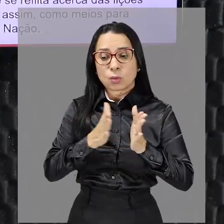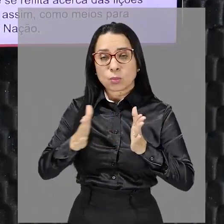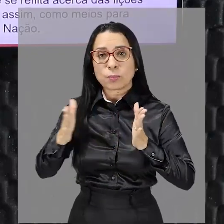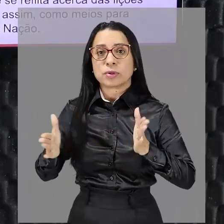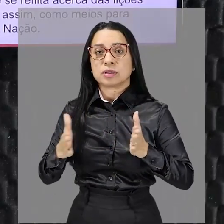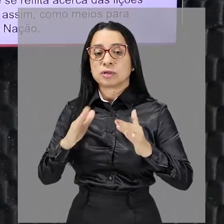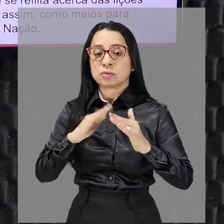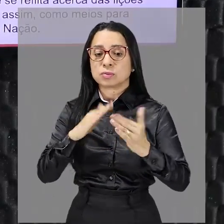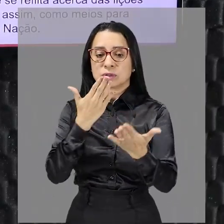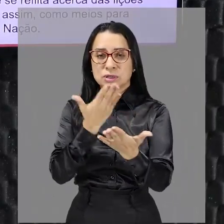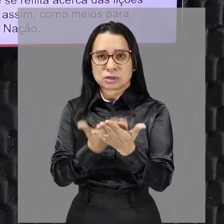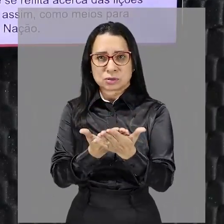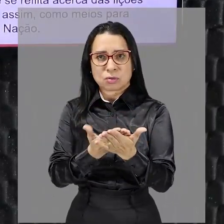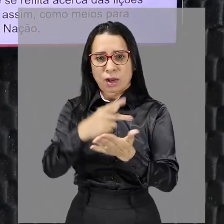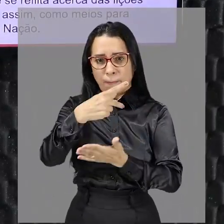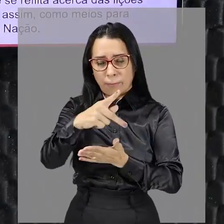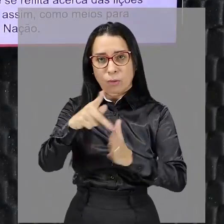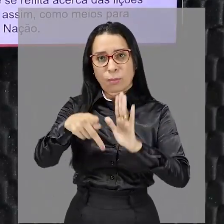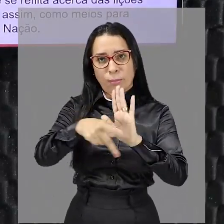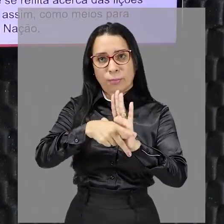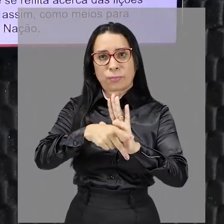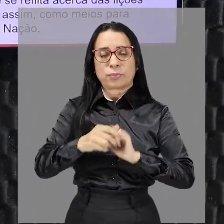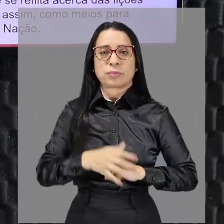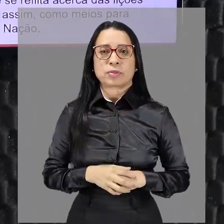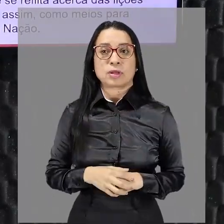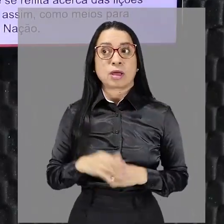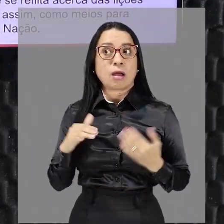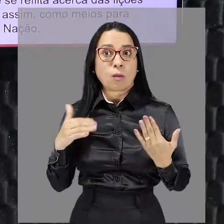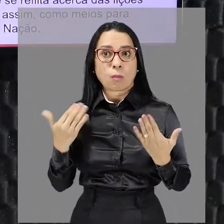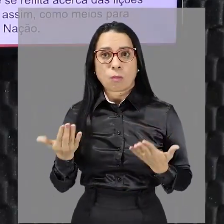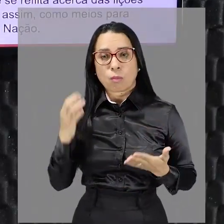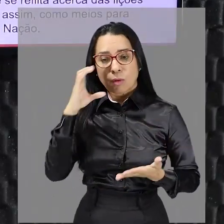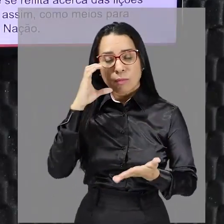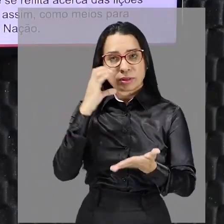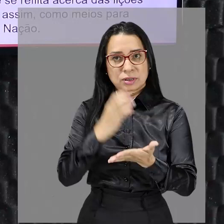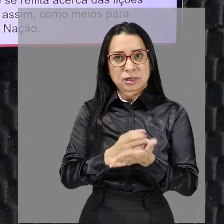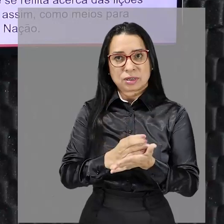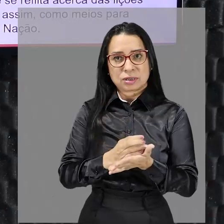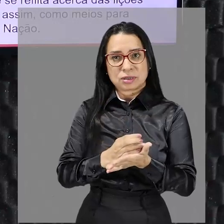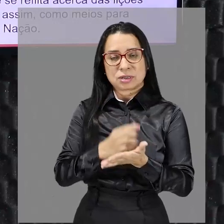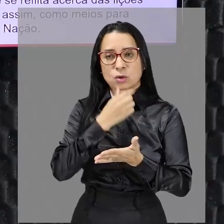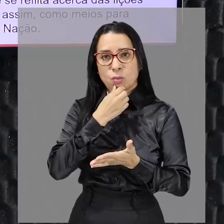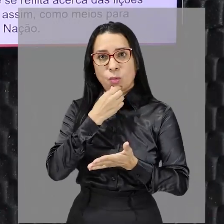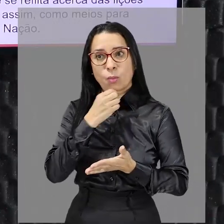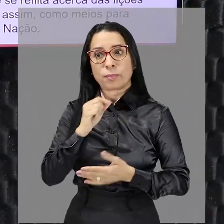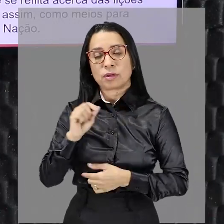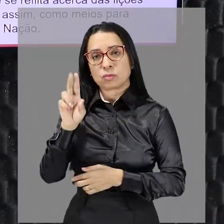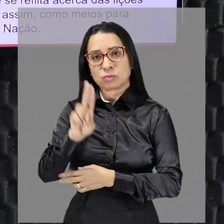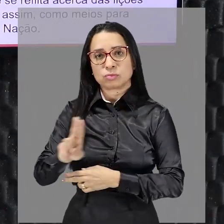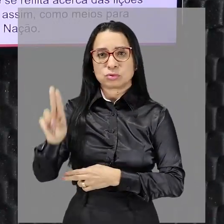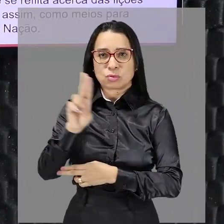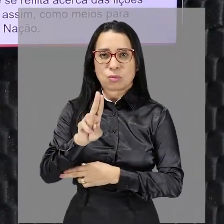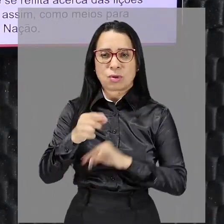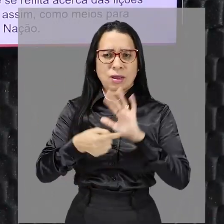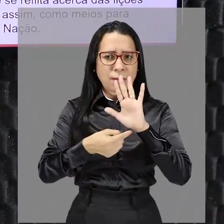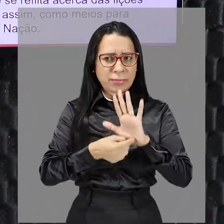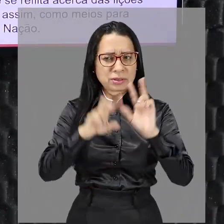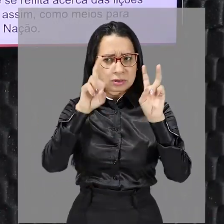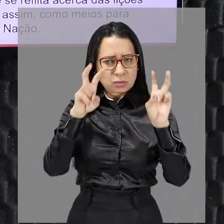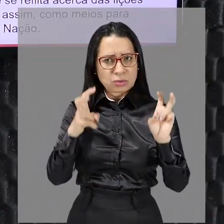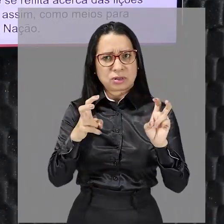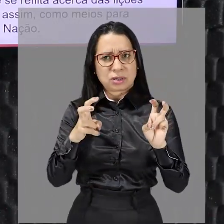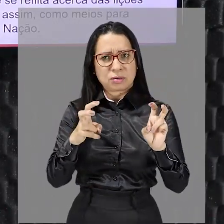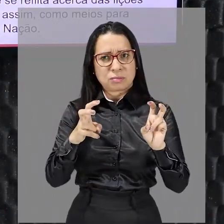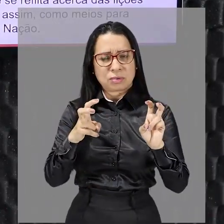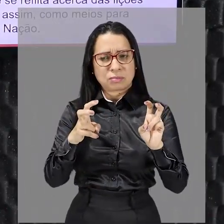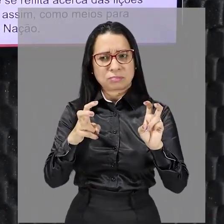Qual foi a tese que o Guilherme utilizou? Ele apresentou o tema, ele já nos deixou claro que ele vai falar sobre a